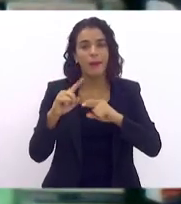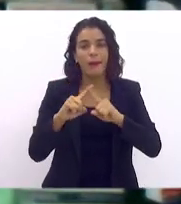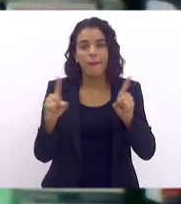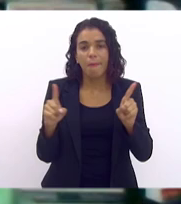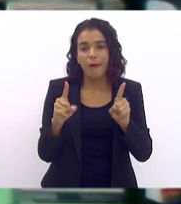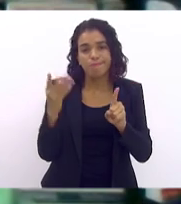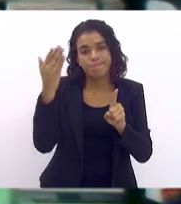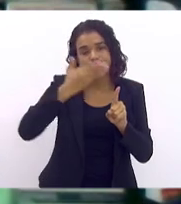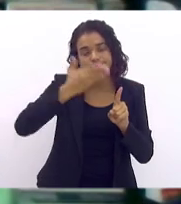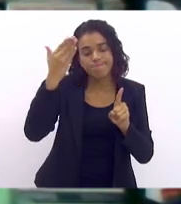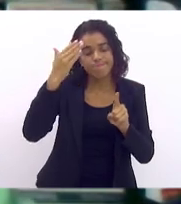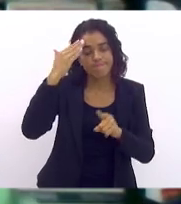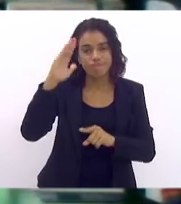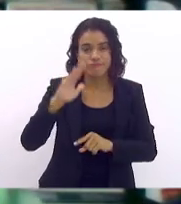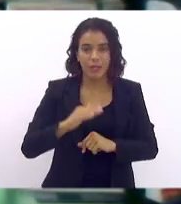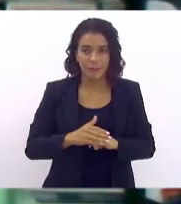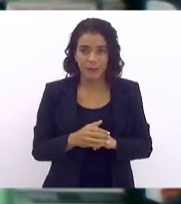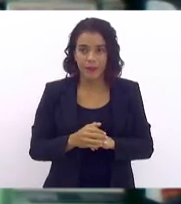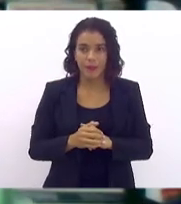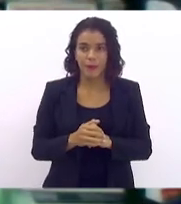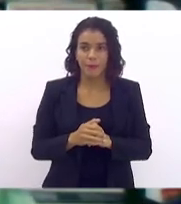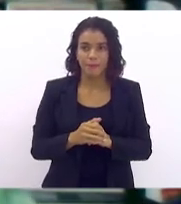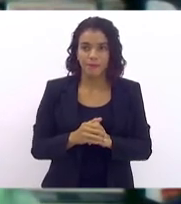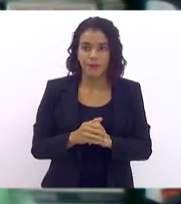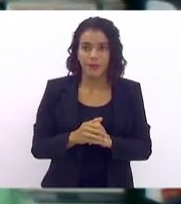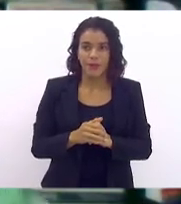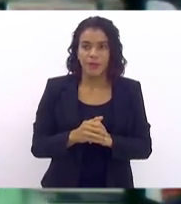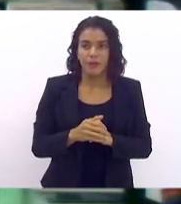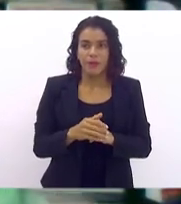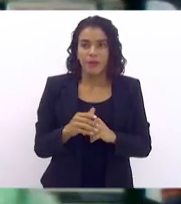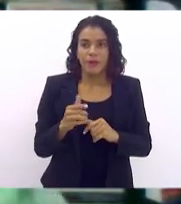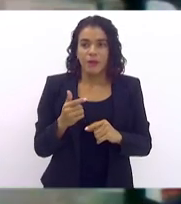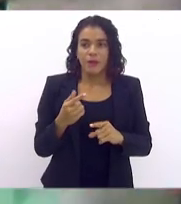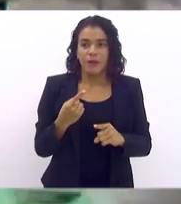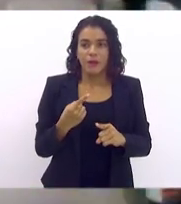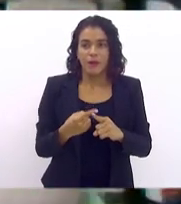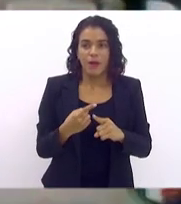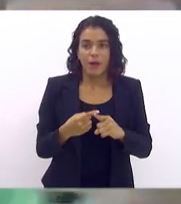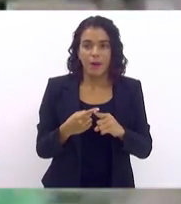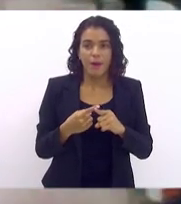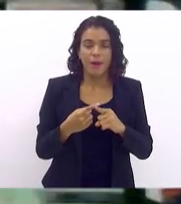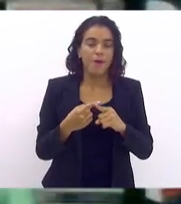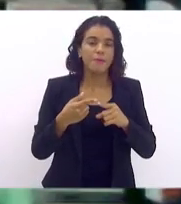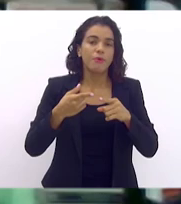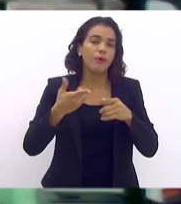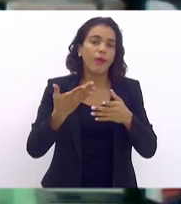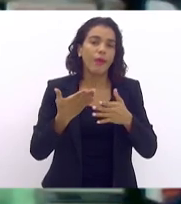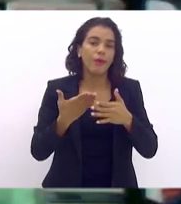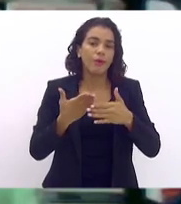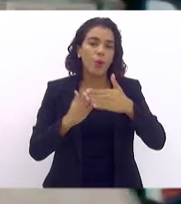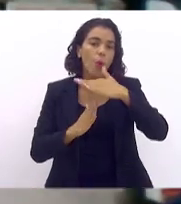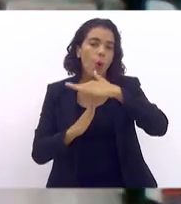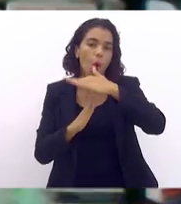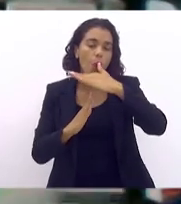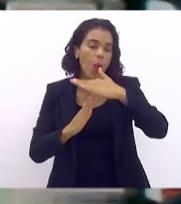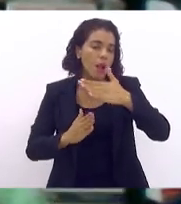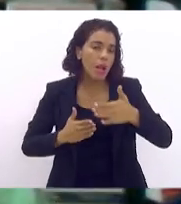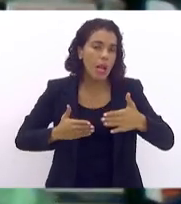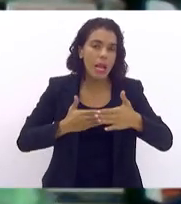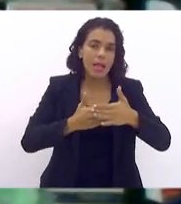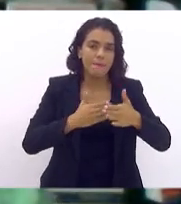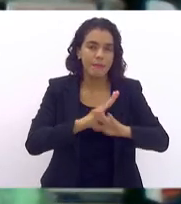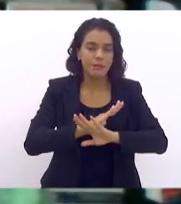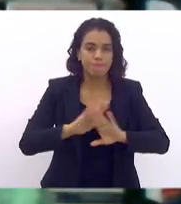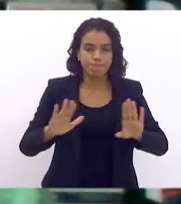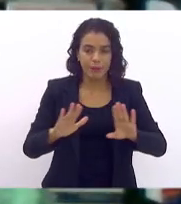sabe, né, quando ela vai ocorrer, porque essa é a questão, as barreiras se perderam, tá? Então ela pode ocorrer a todo